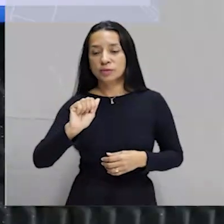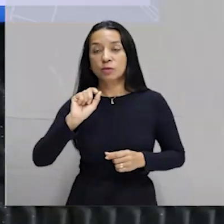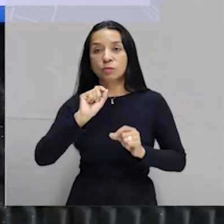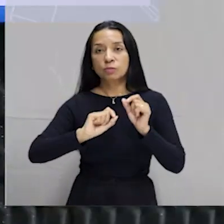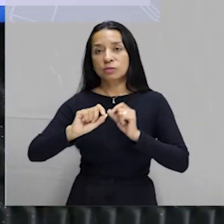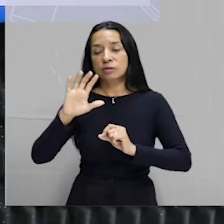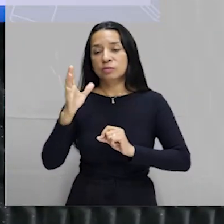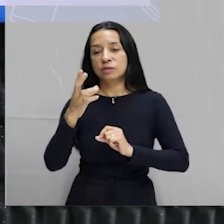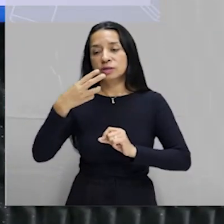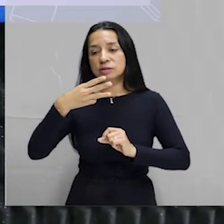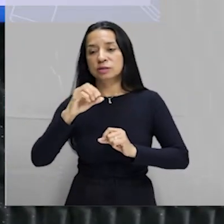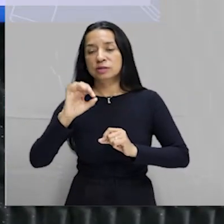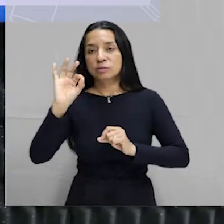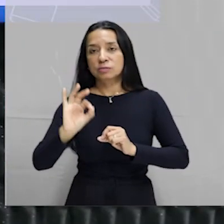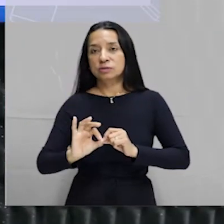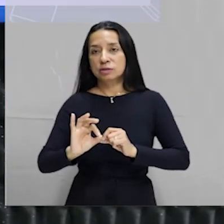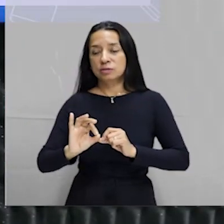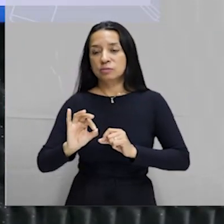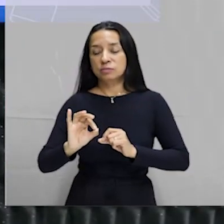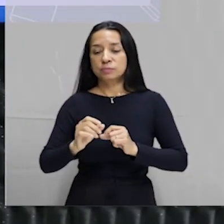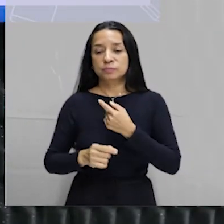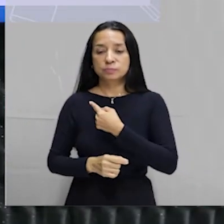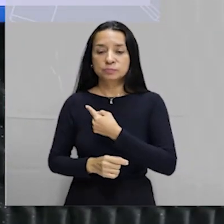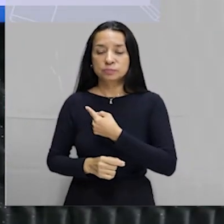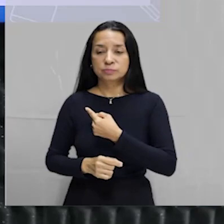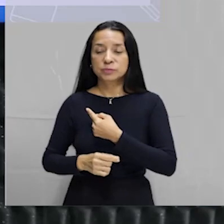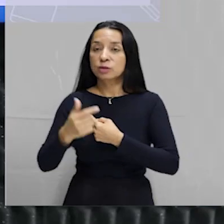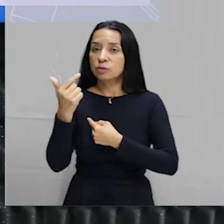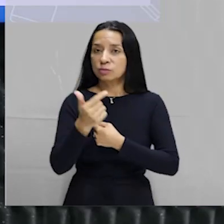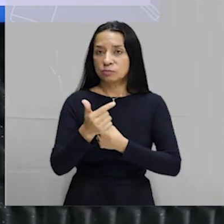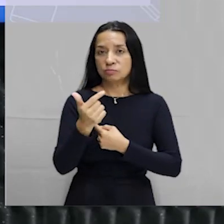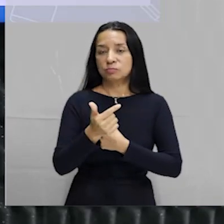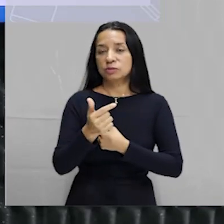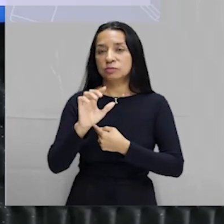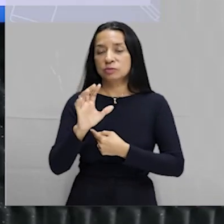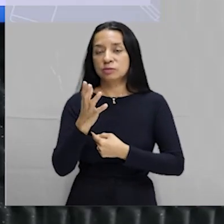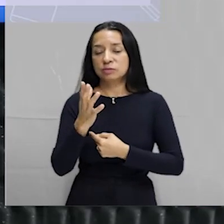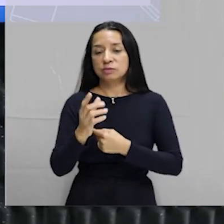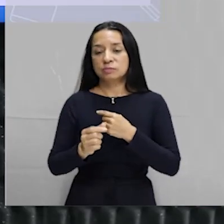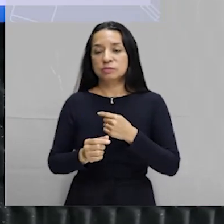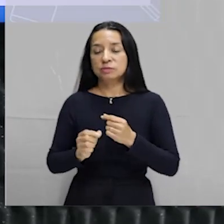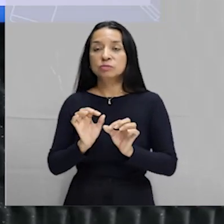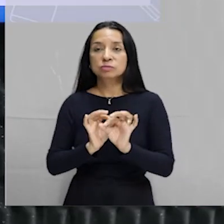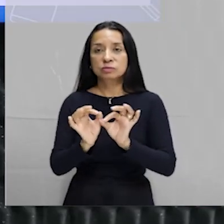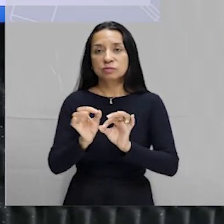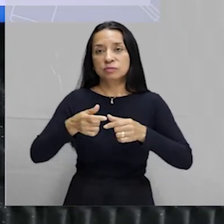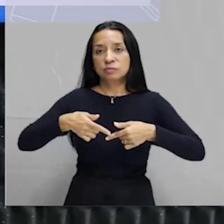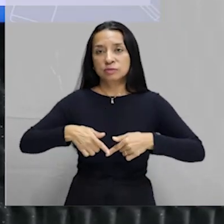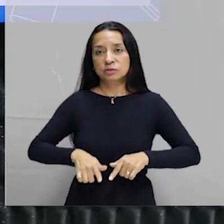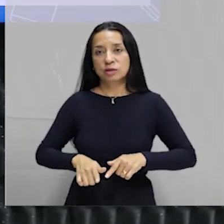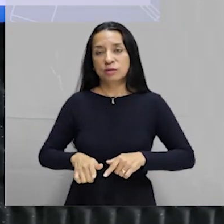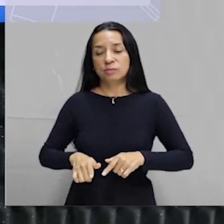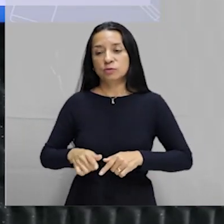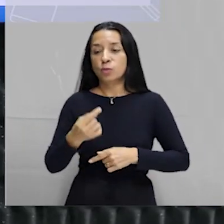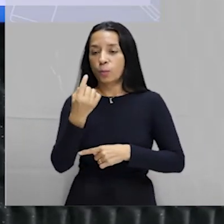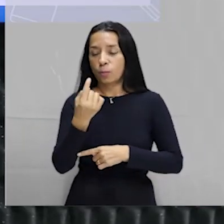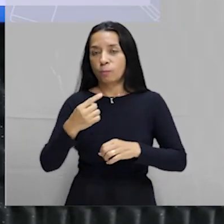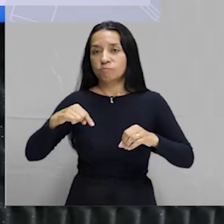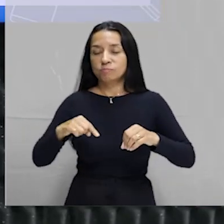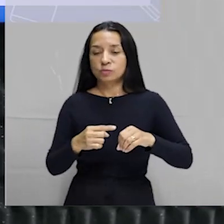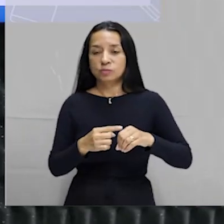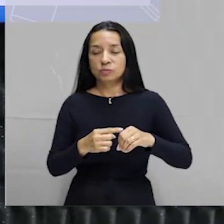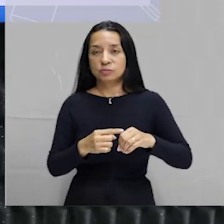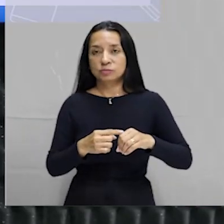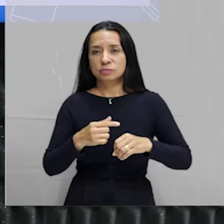dos casos. A segunda situação em que se forma gêmeos monozigóticos, ela vai ocorrer em 70%